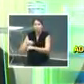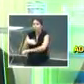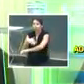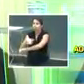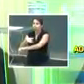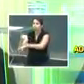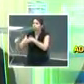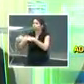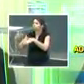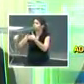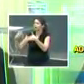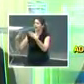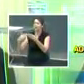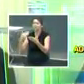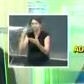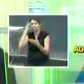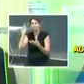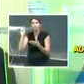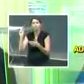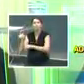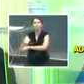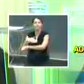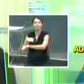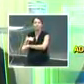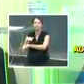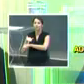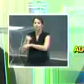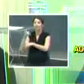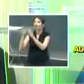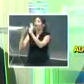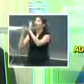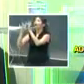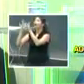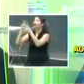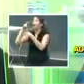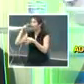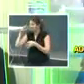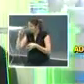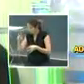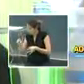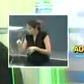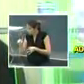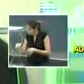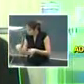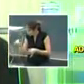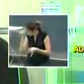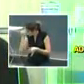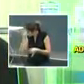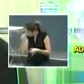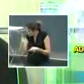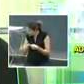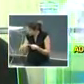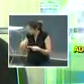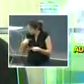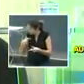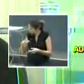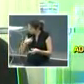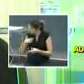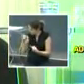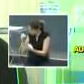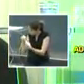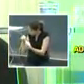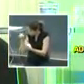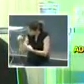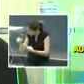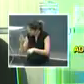sai desesperado pela rua. Então Jesus olha do alto e diz: bobinho, você não está entendendo, o que eu tenho para você é maior